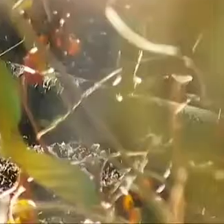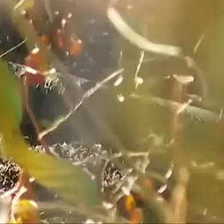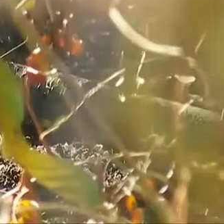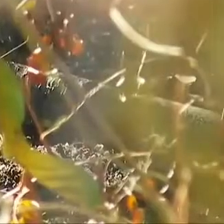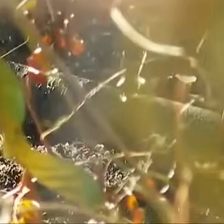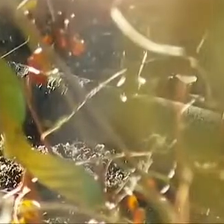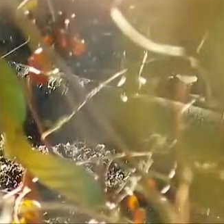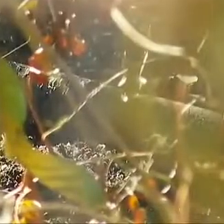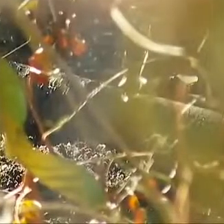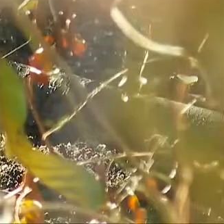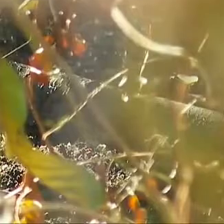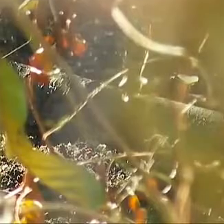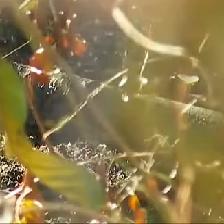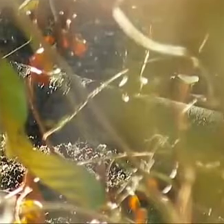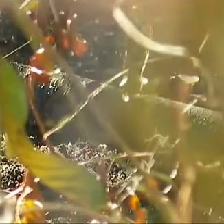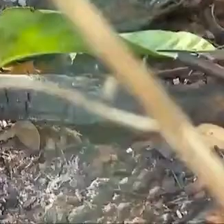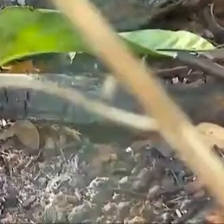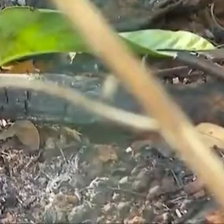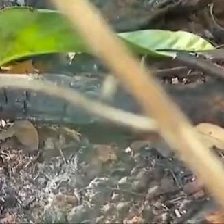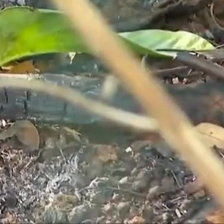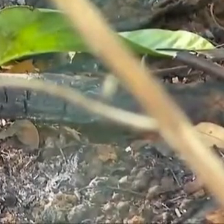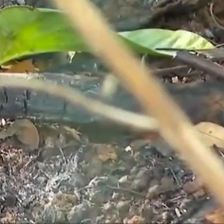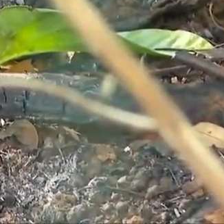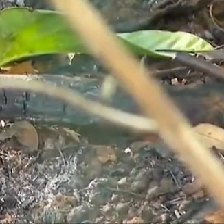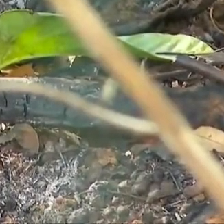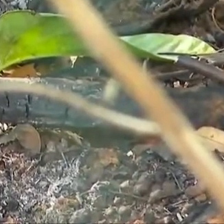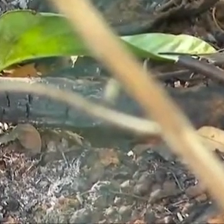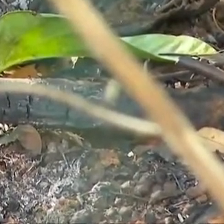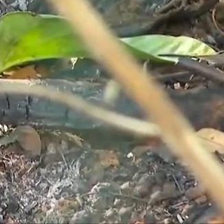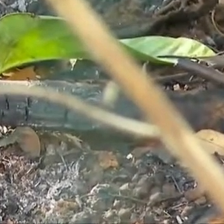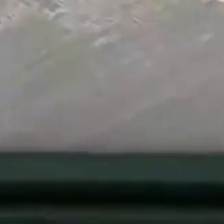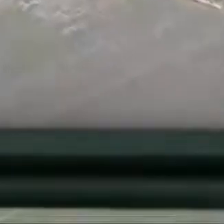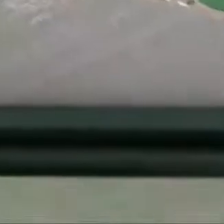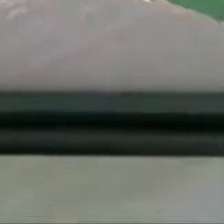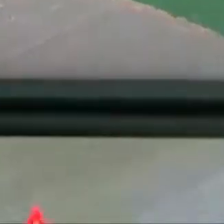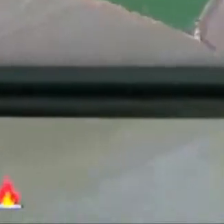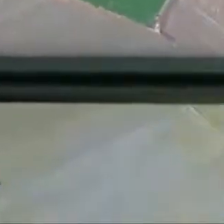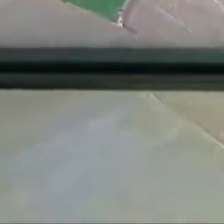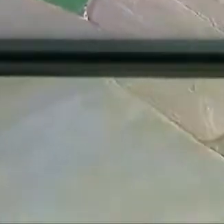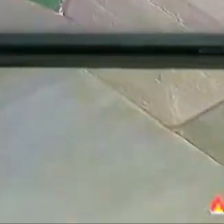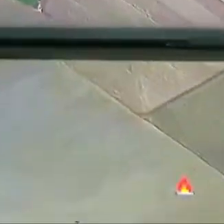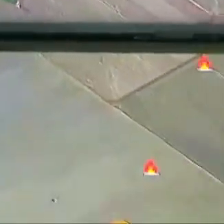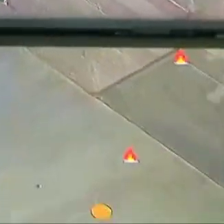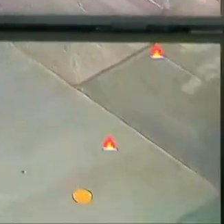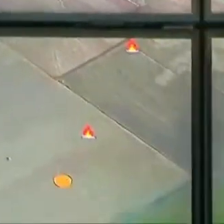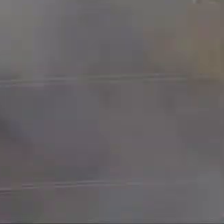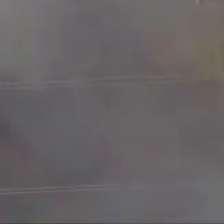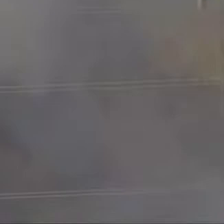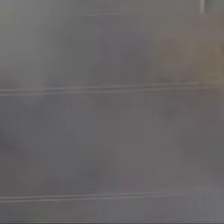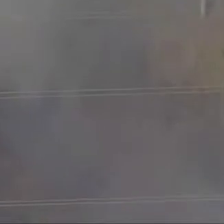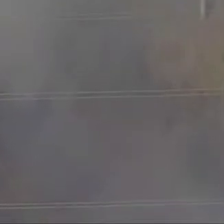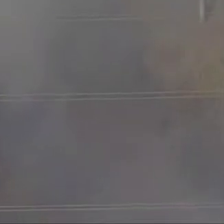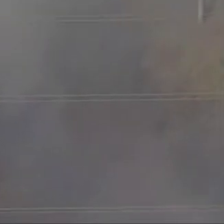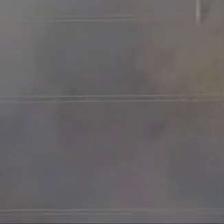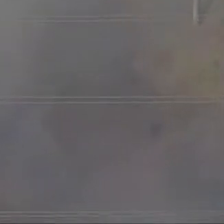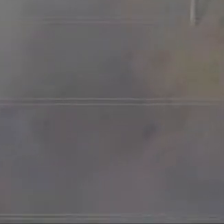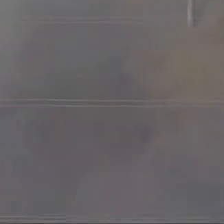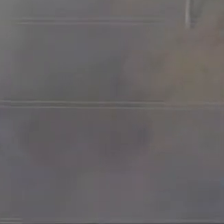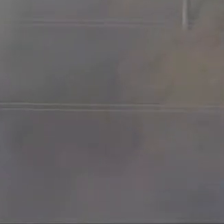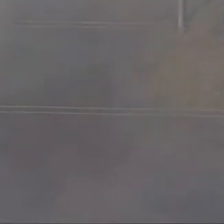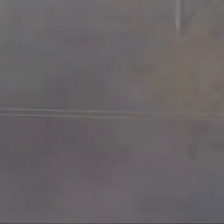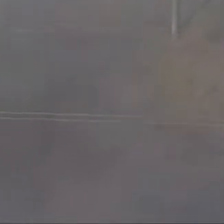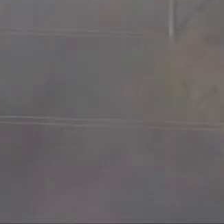mês do ano passado. São quase 1000 registros de incêndios em áreas verdes, como bosques e parques. Em